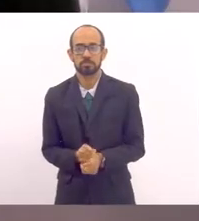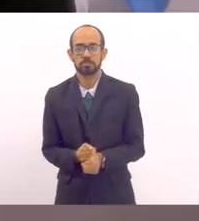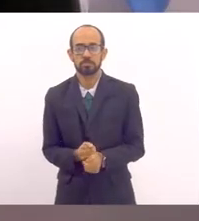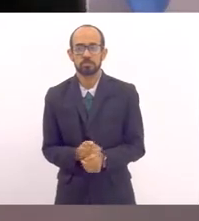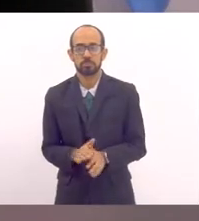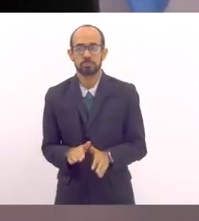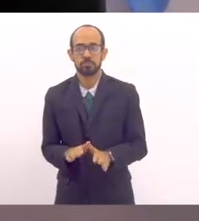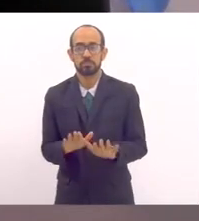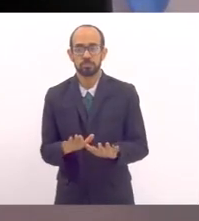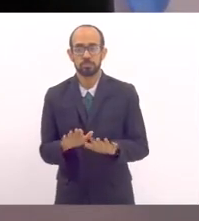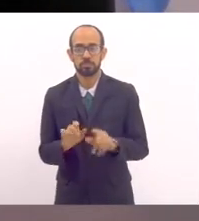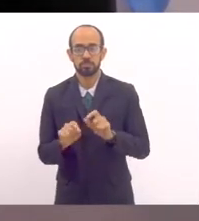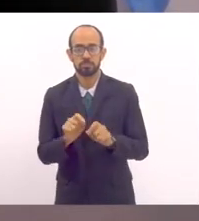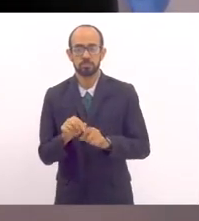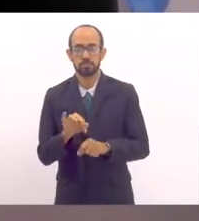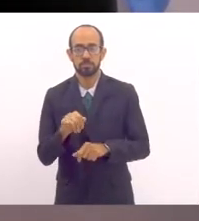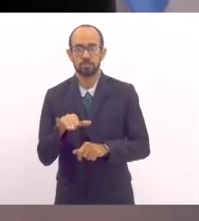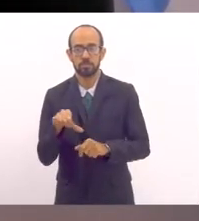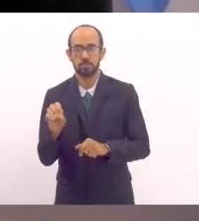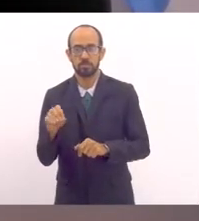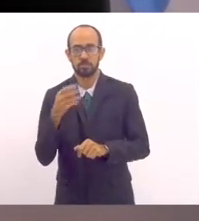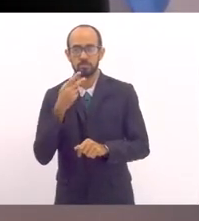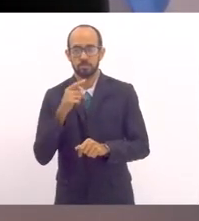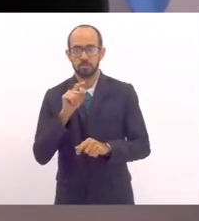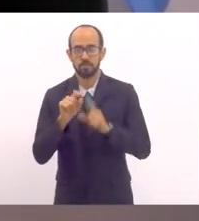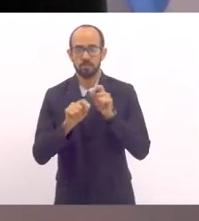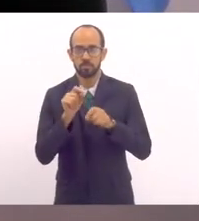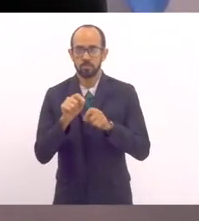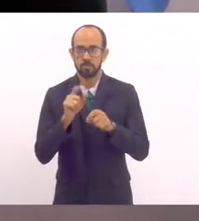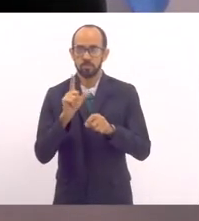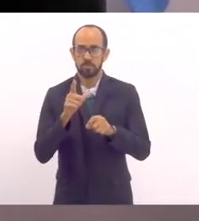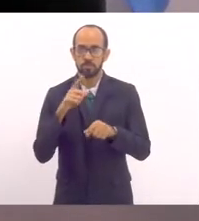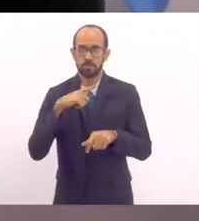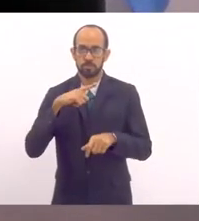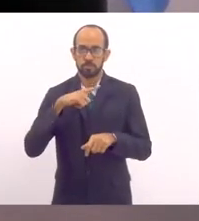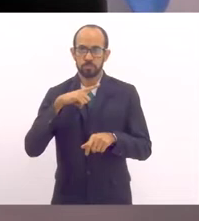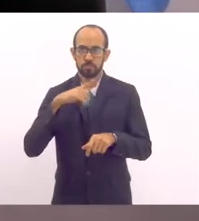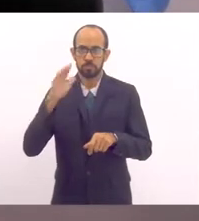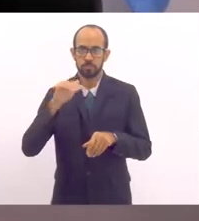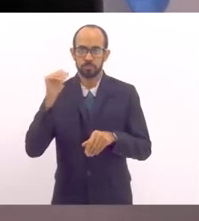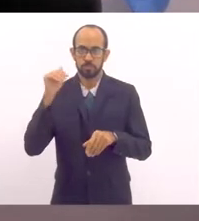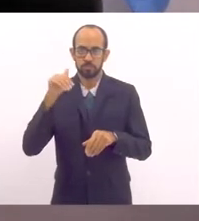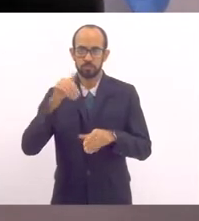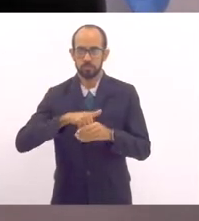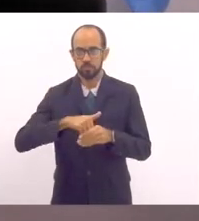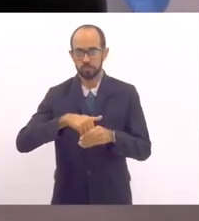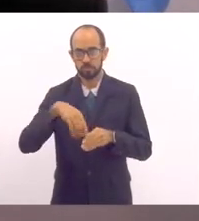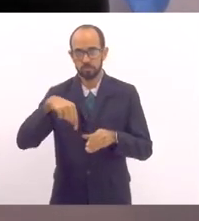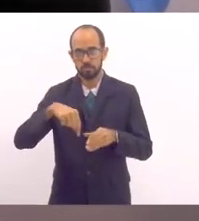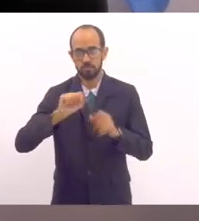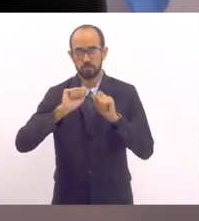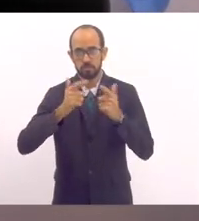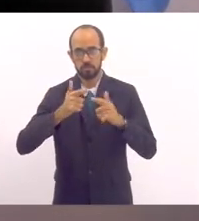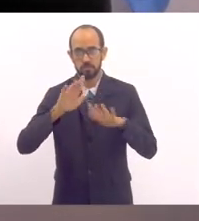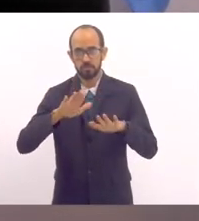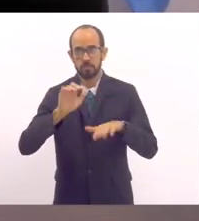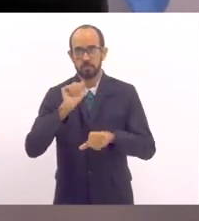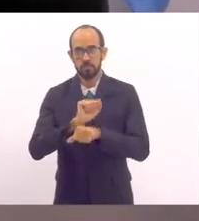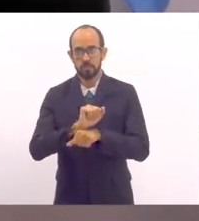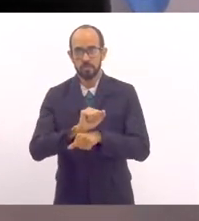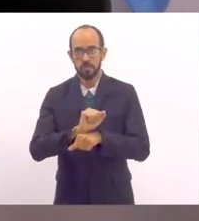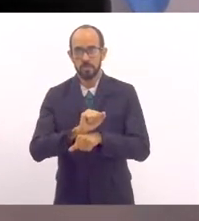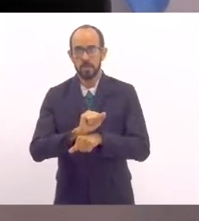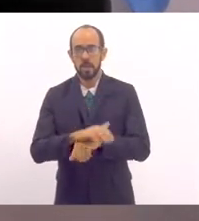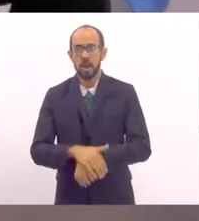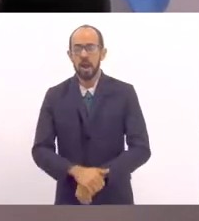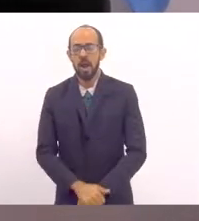mas aqui o Fábio trouxe para dizer que já existe em tramitação na casa, é uma coisa que já foi debatido e está paralisado. Inclusive, uma